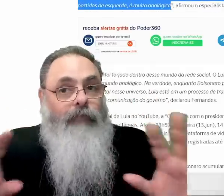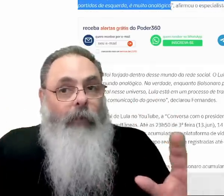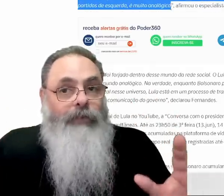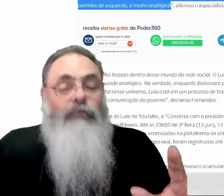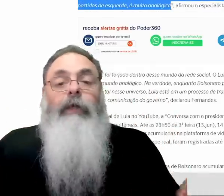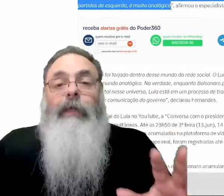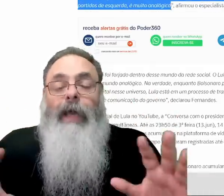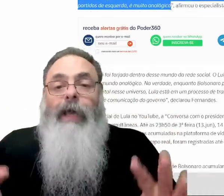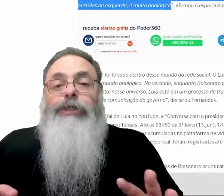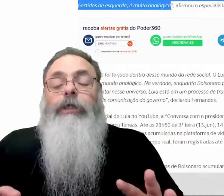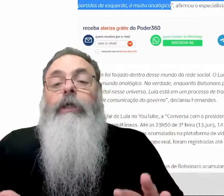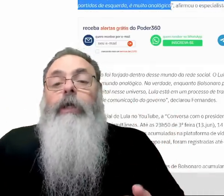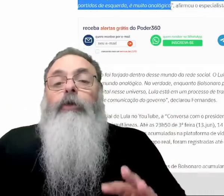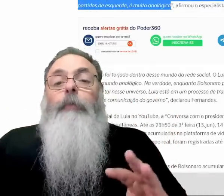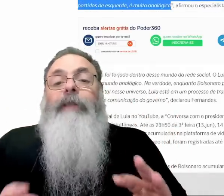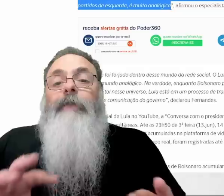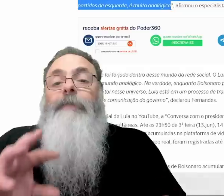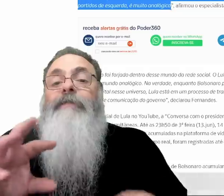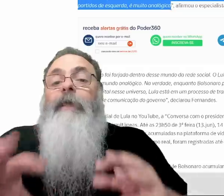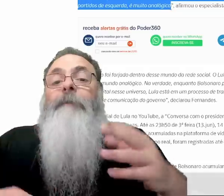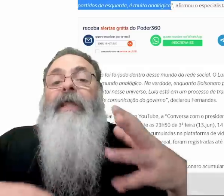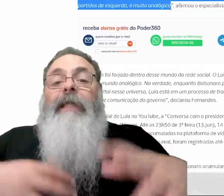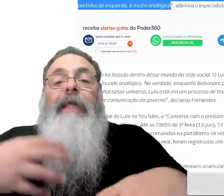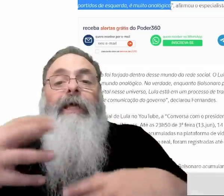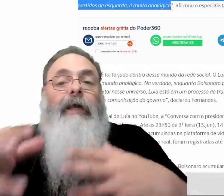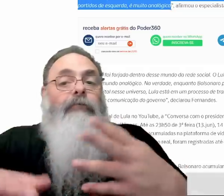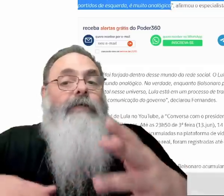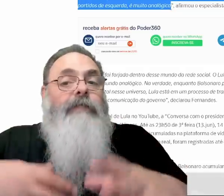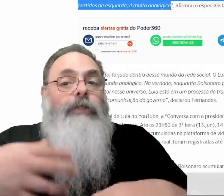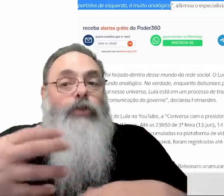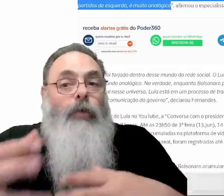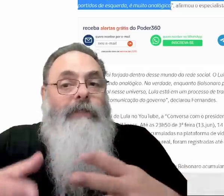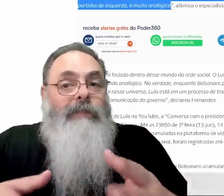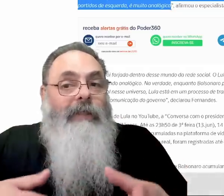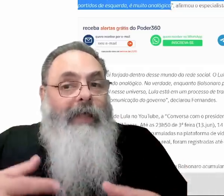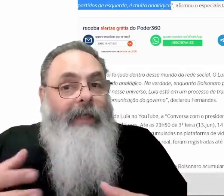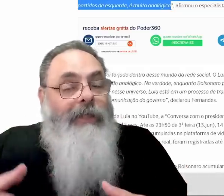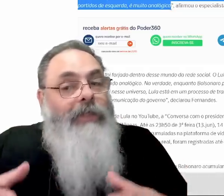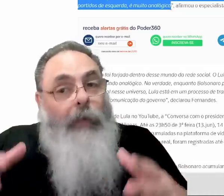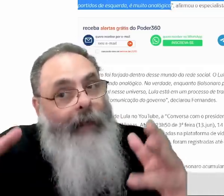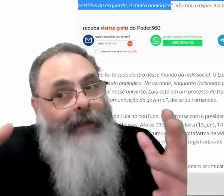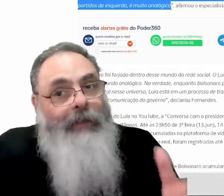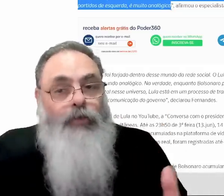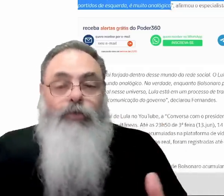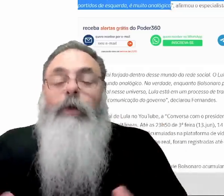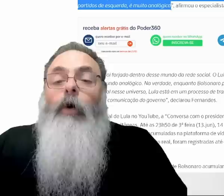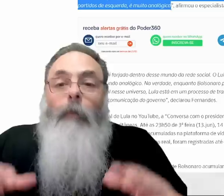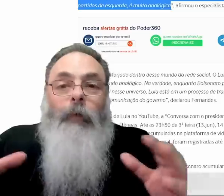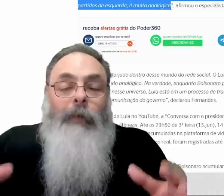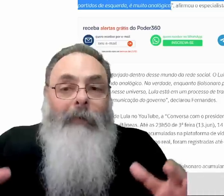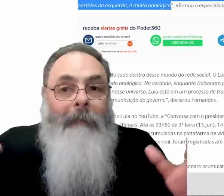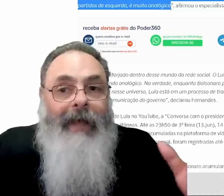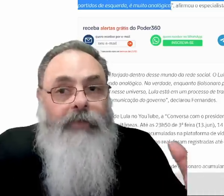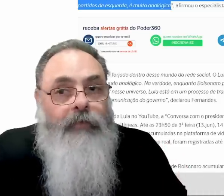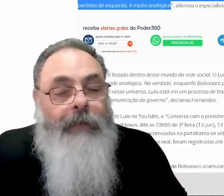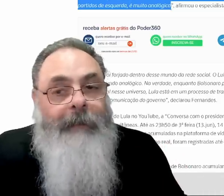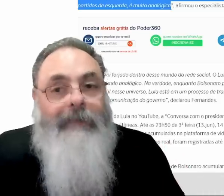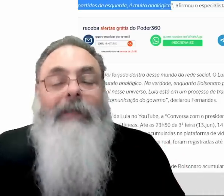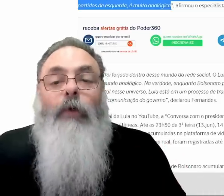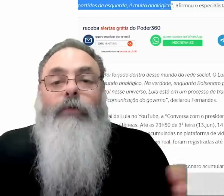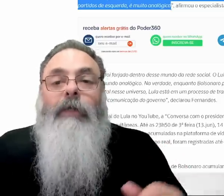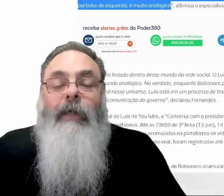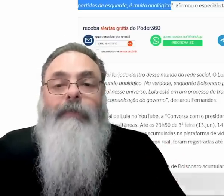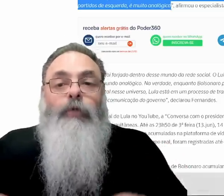na forma de ver ele acha que o PT precisa aprender a fazer as coisas na internet não é isso o problema é mais